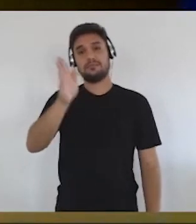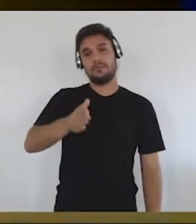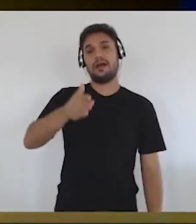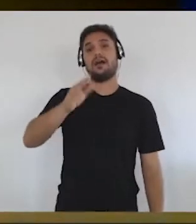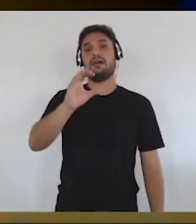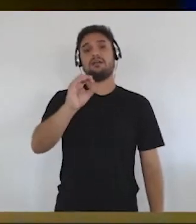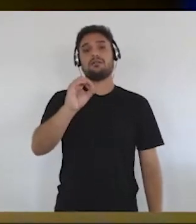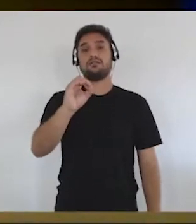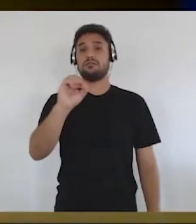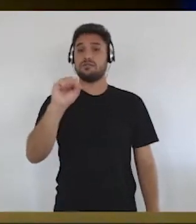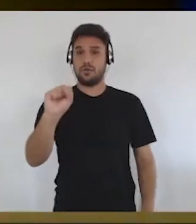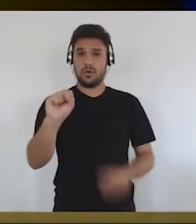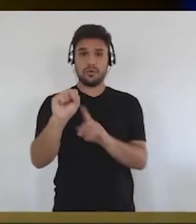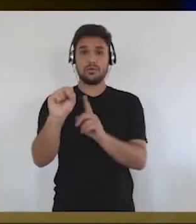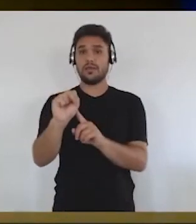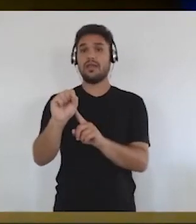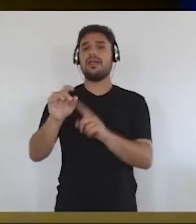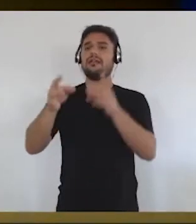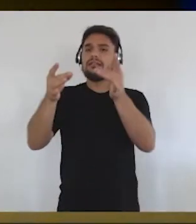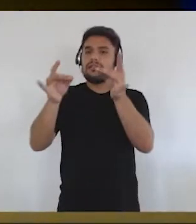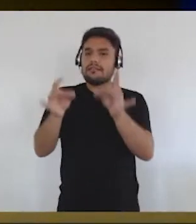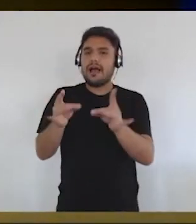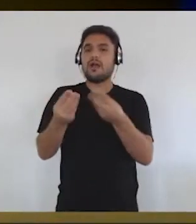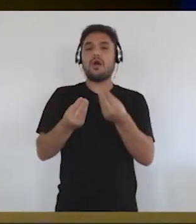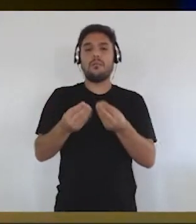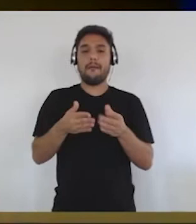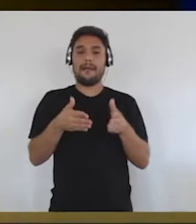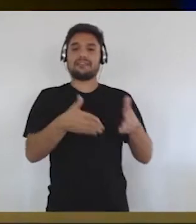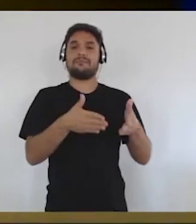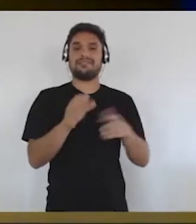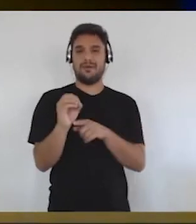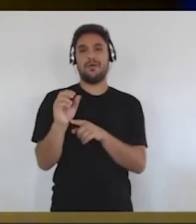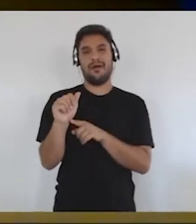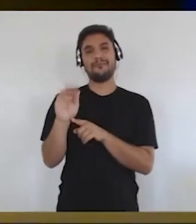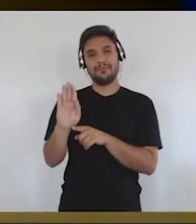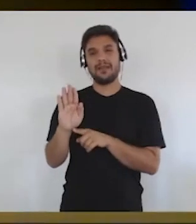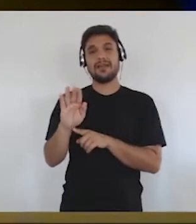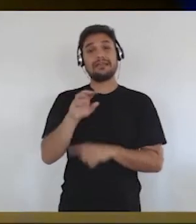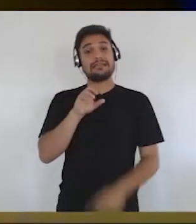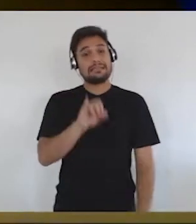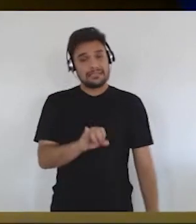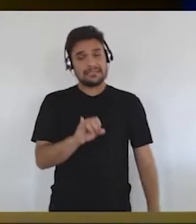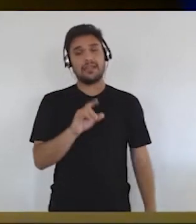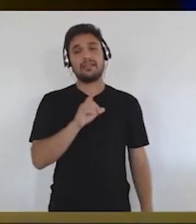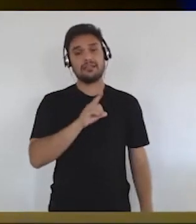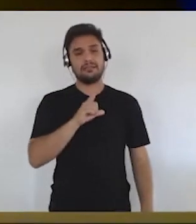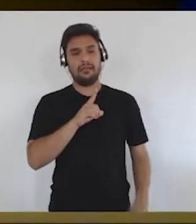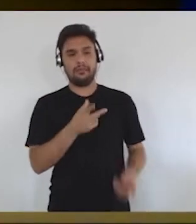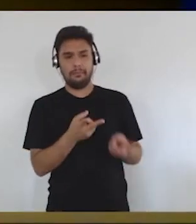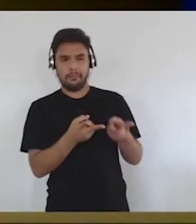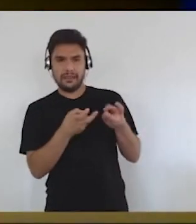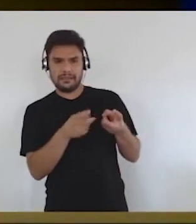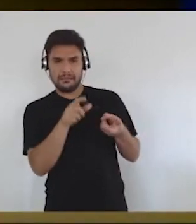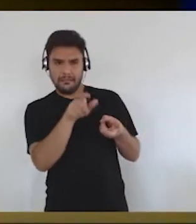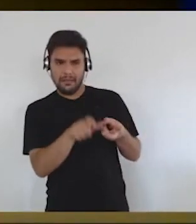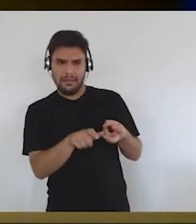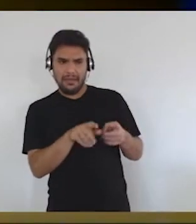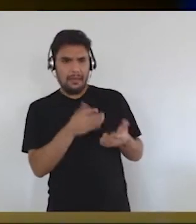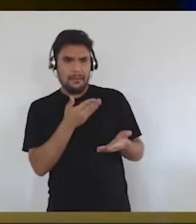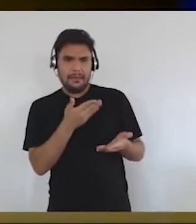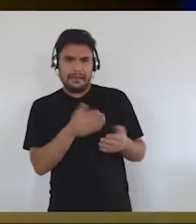2008, que dispõe sobre a participação da OAB nesse sentido, ou seja, quando se há a verificação da quebra